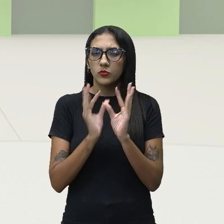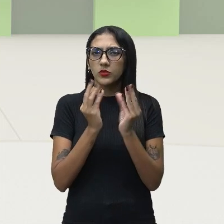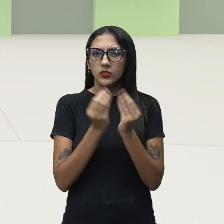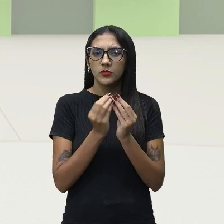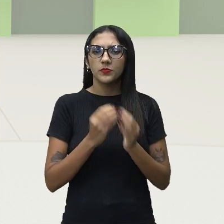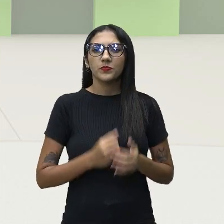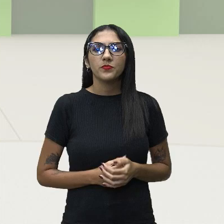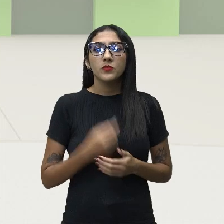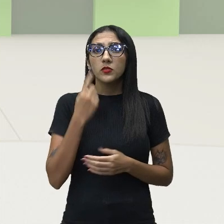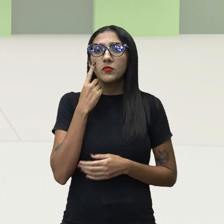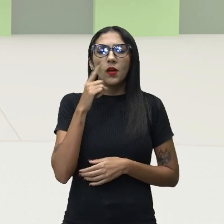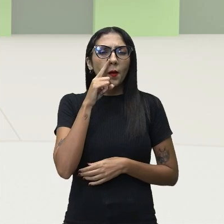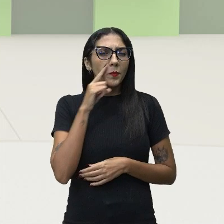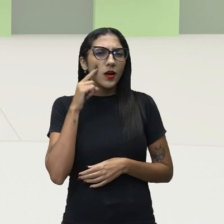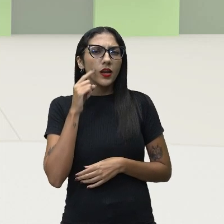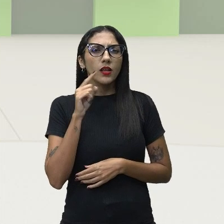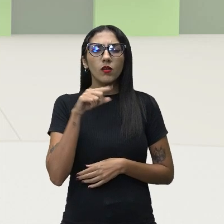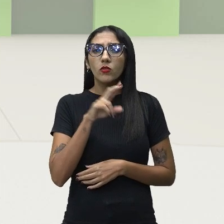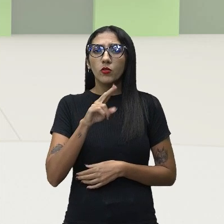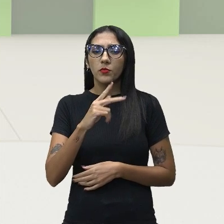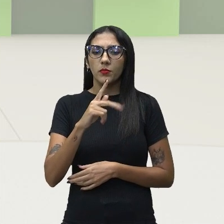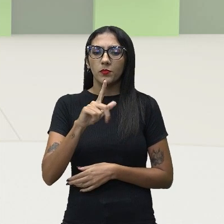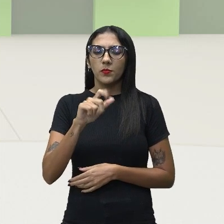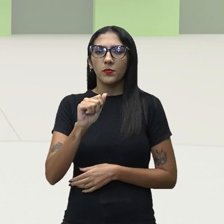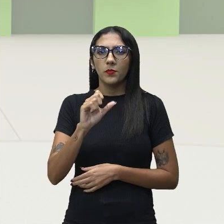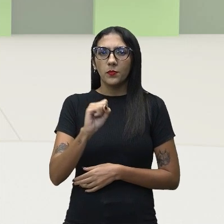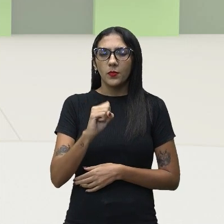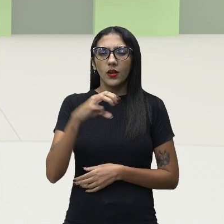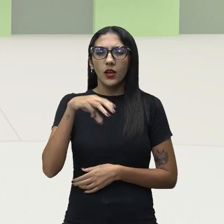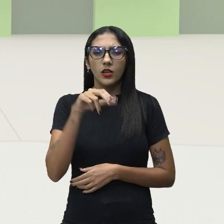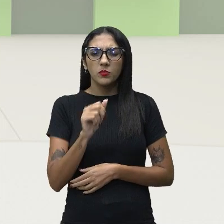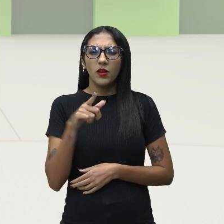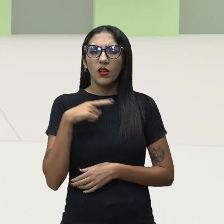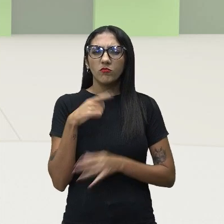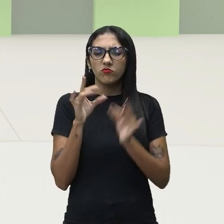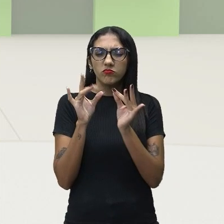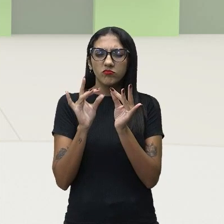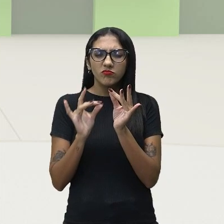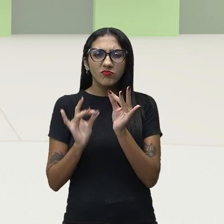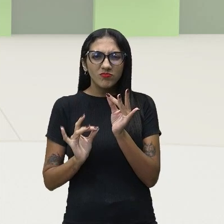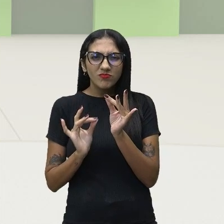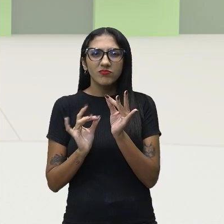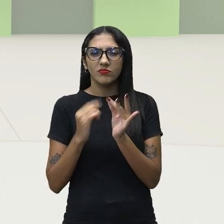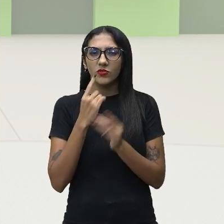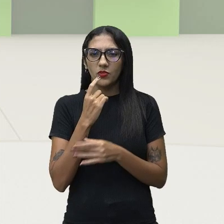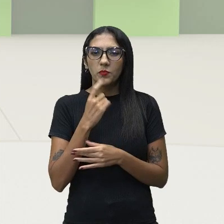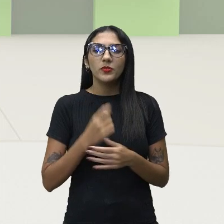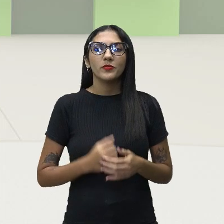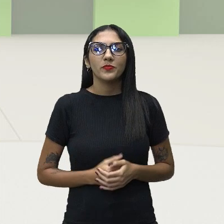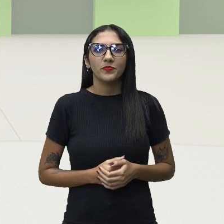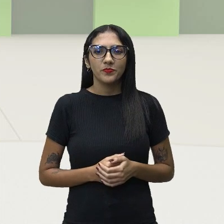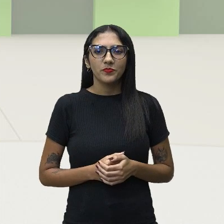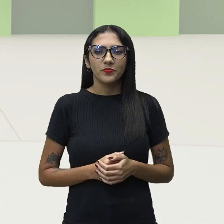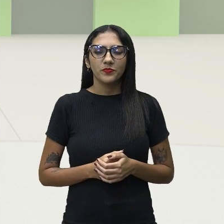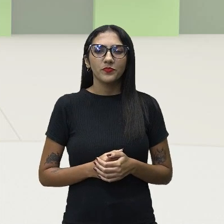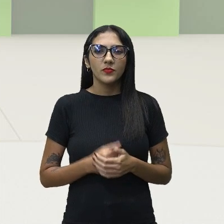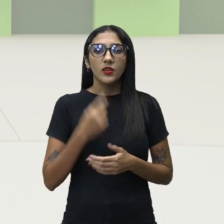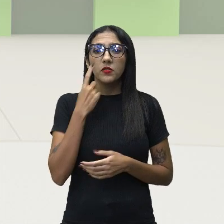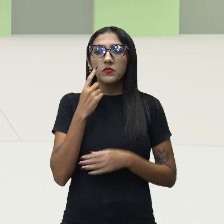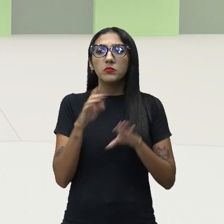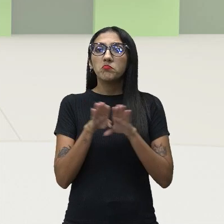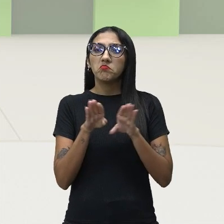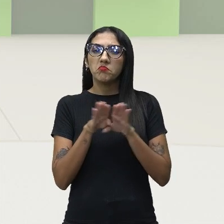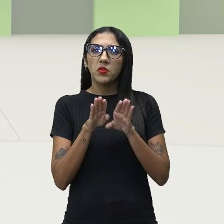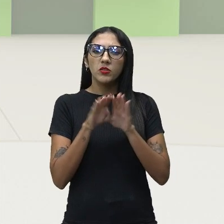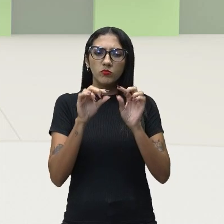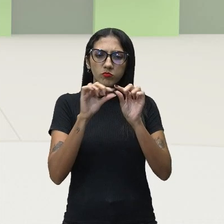Em amarelo você observa aí o plasma, que é a parte fluida, líquida do nosso sangue. E também nós temos ali algumas